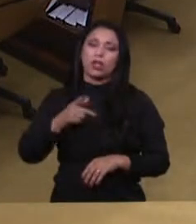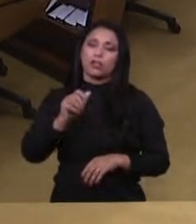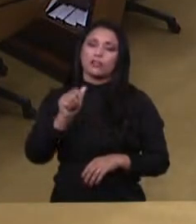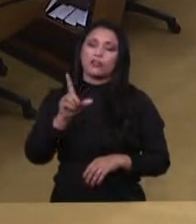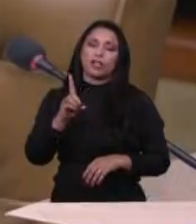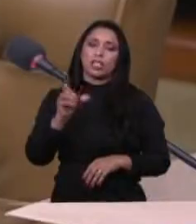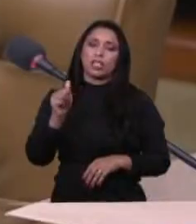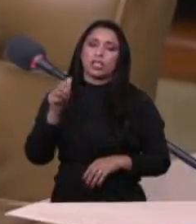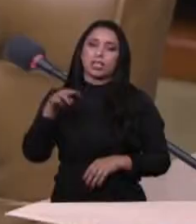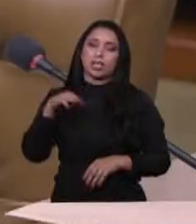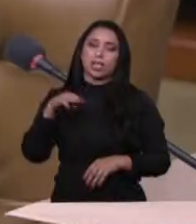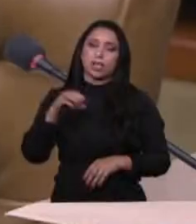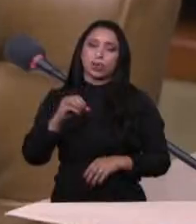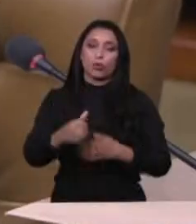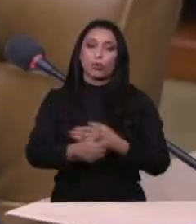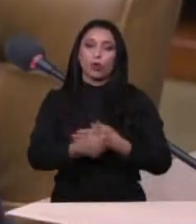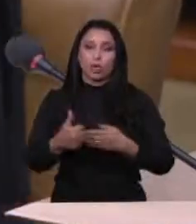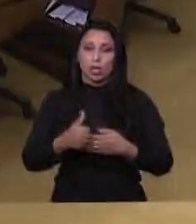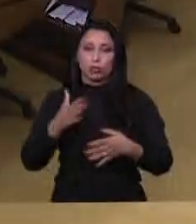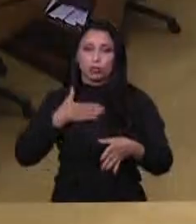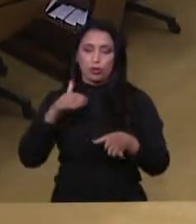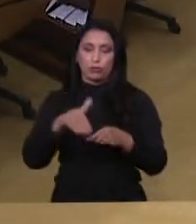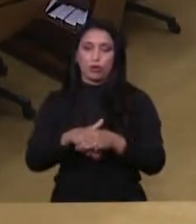no meu voto coletivo.